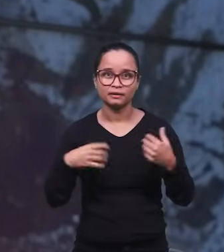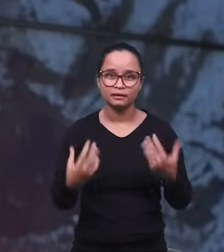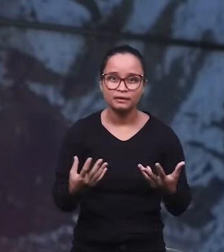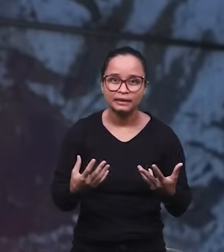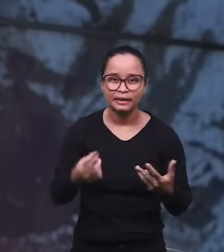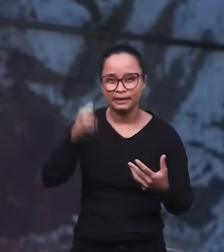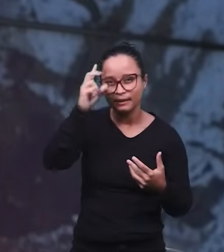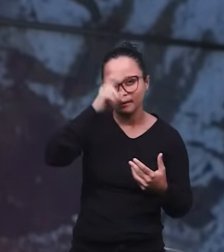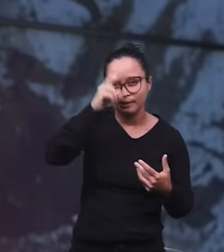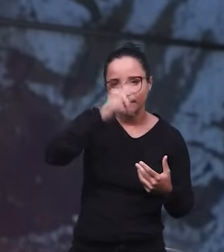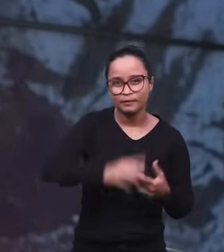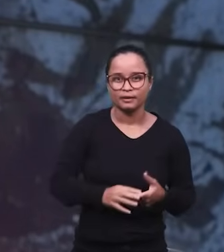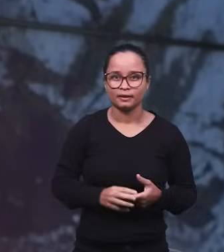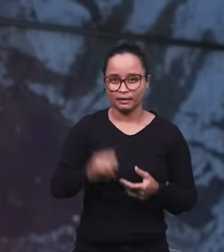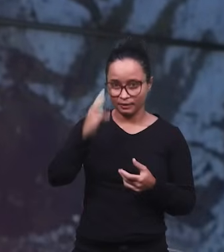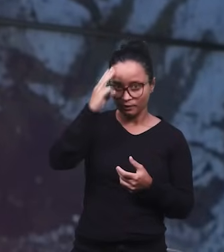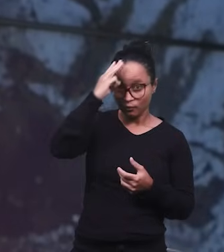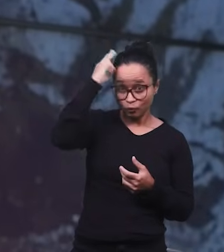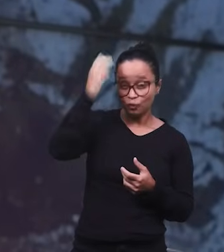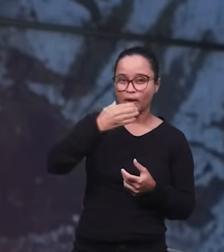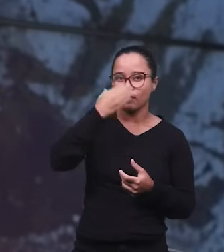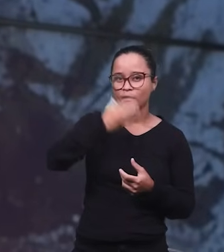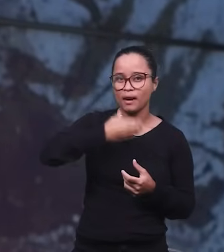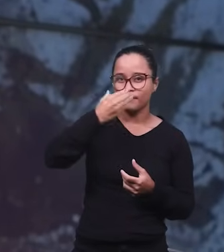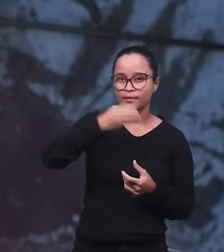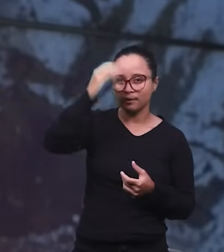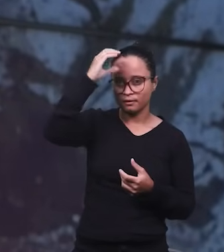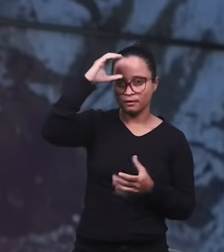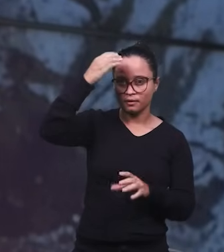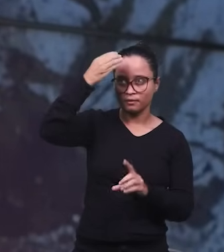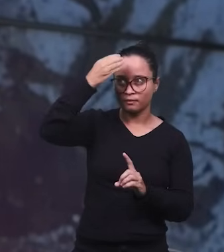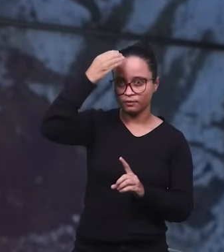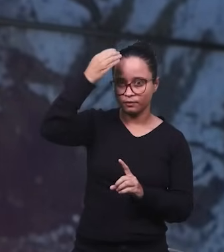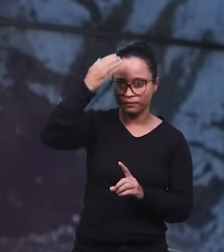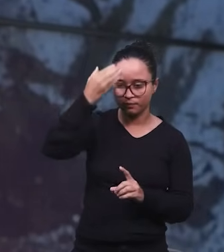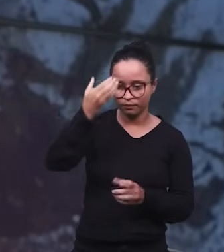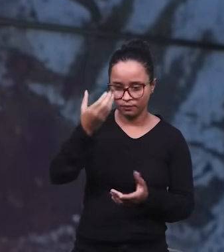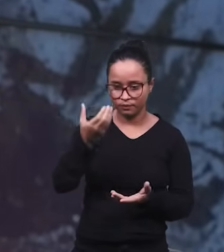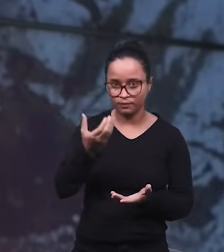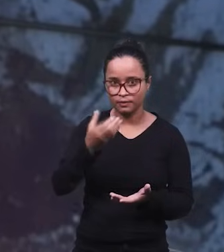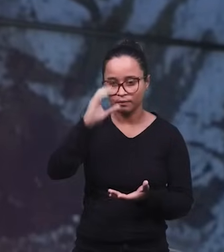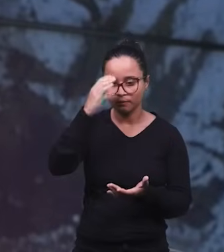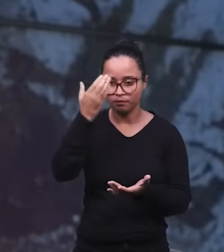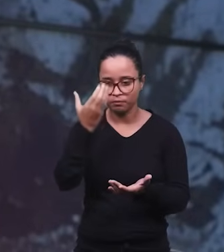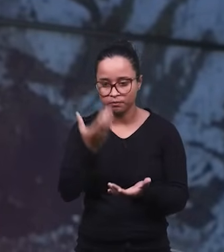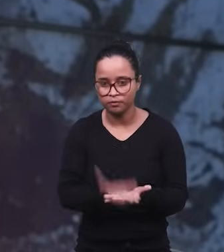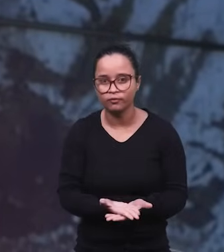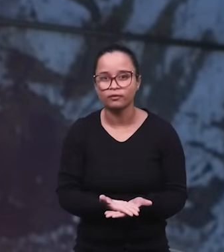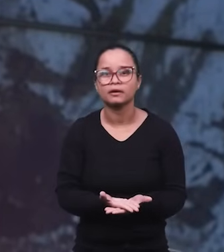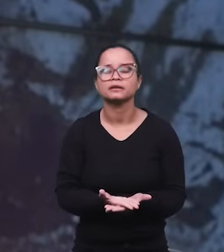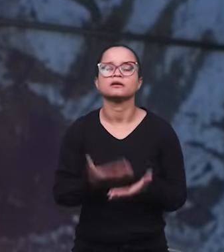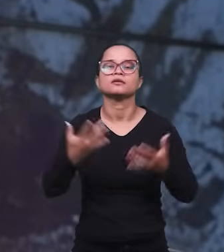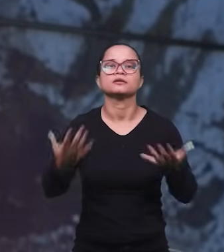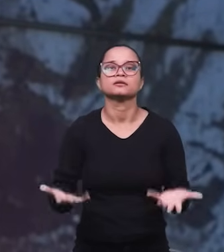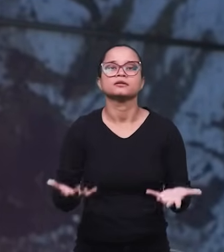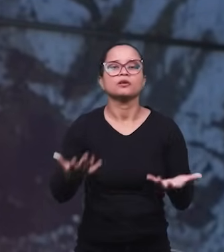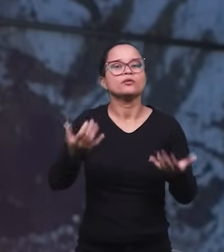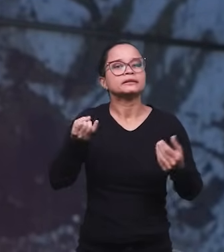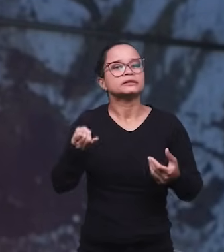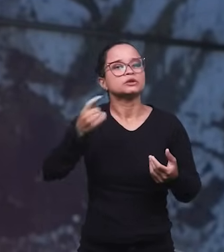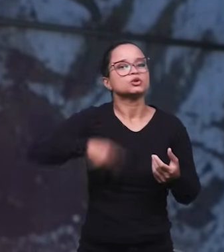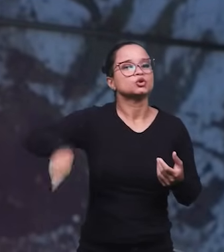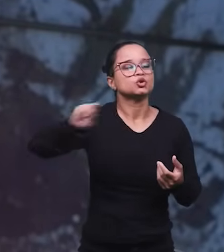a maçã caindo na cabeça. E ele falando que descobriu, né, a gravidade. Se nós,